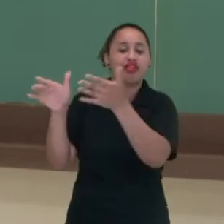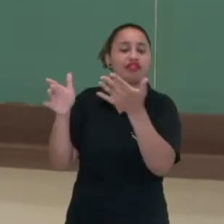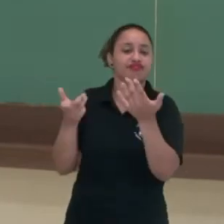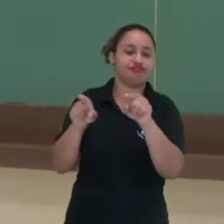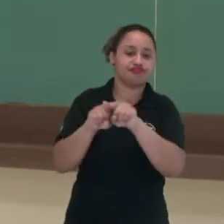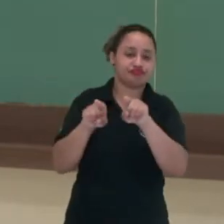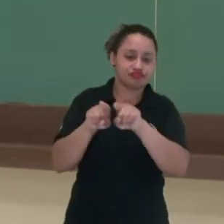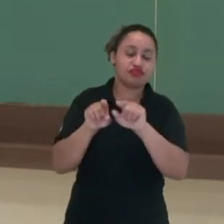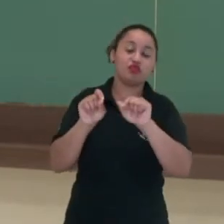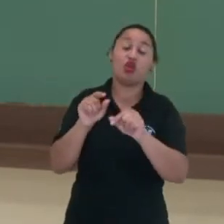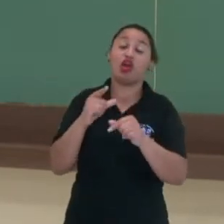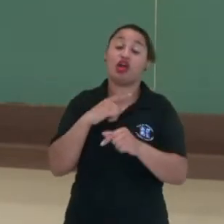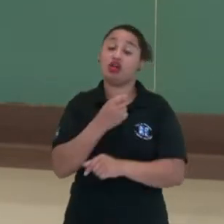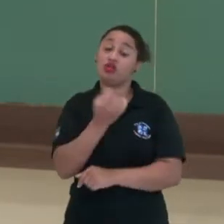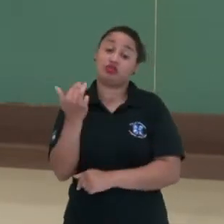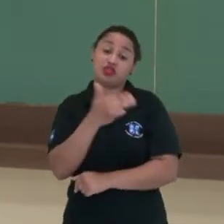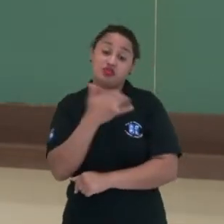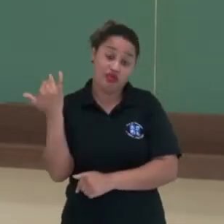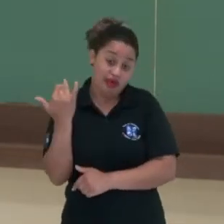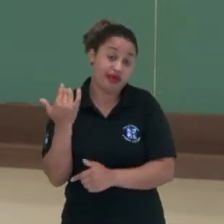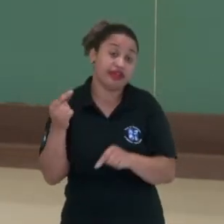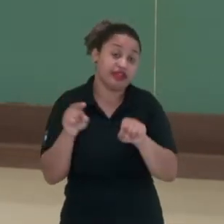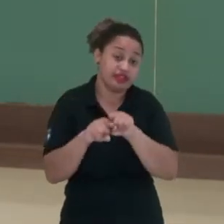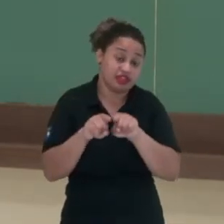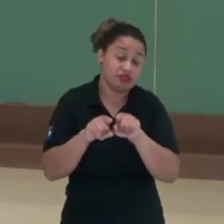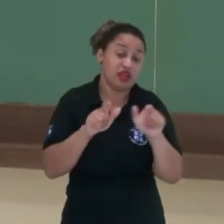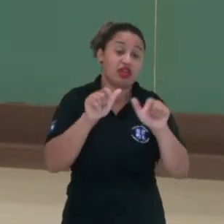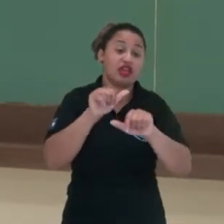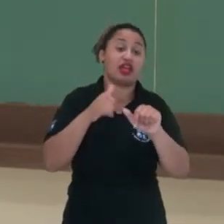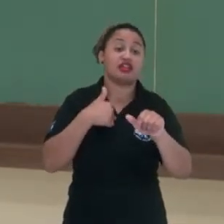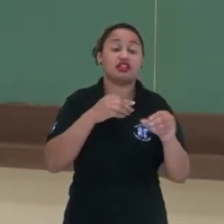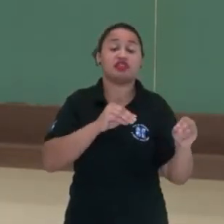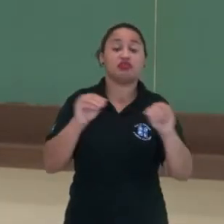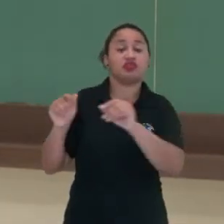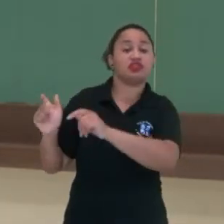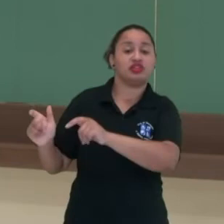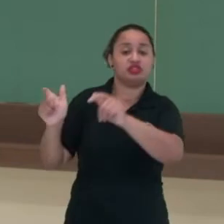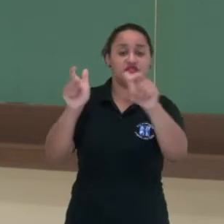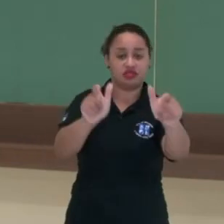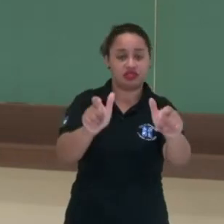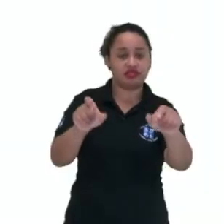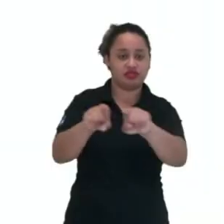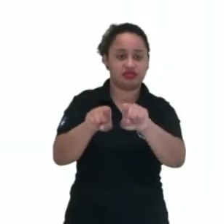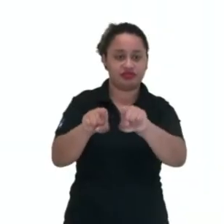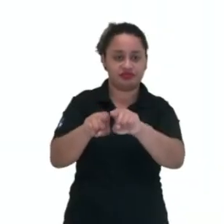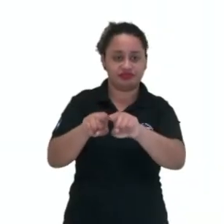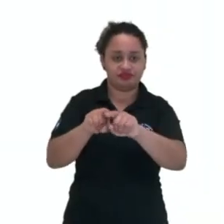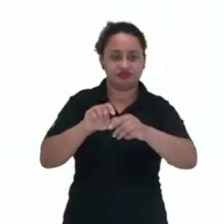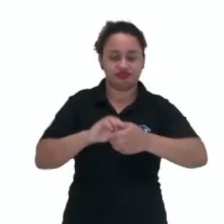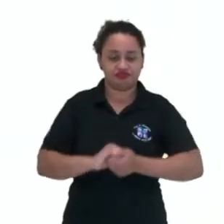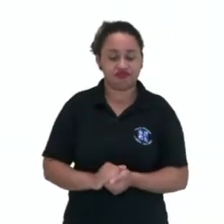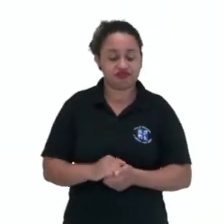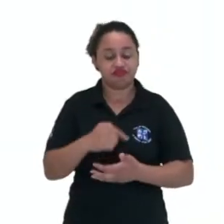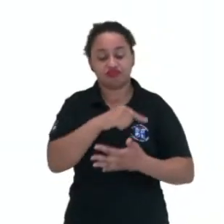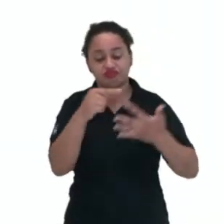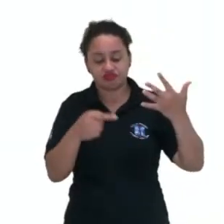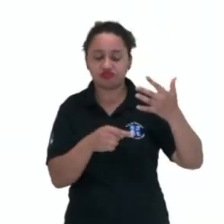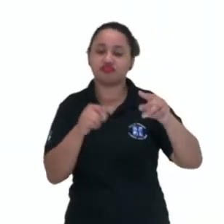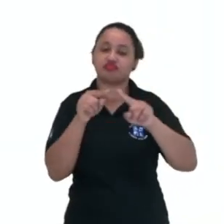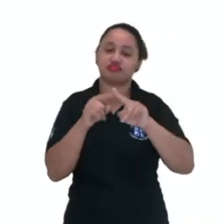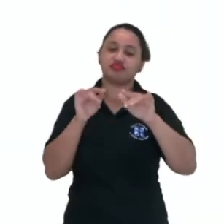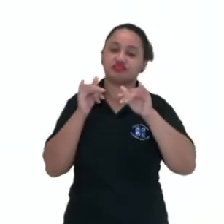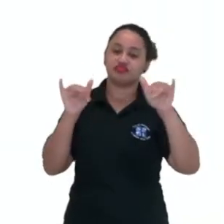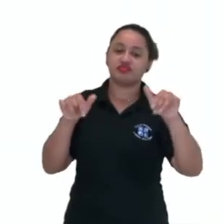causar mortandade e também vai alterar o seu habitat. Energia química.